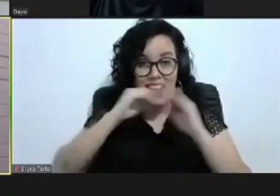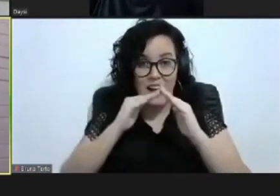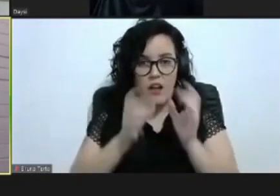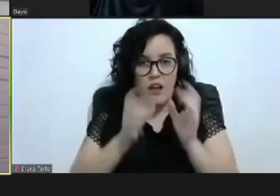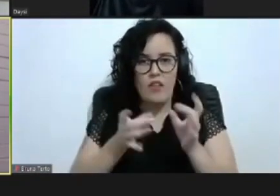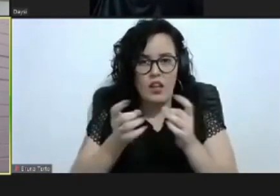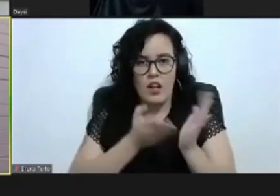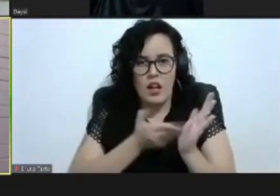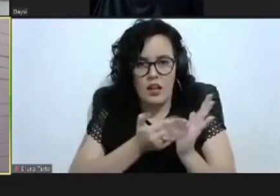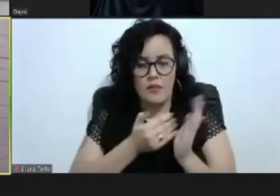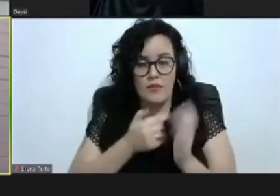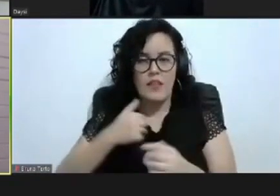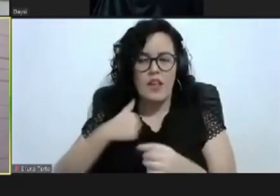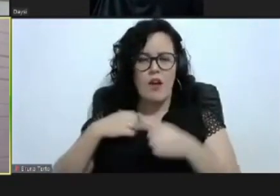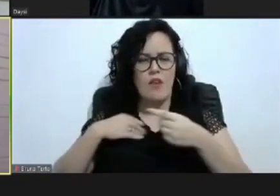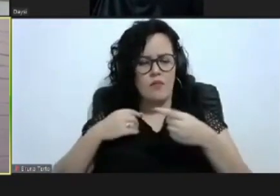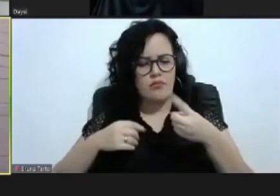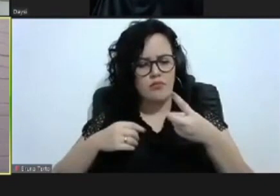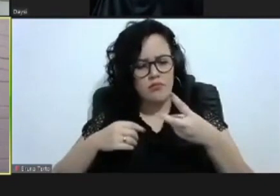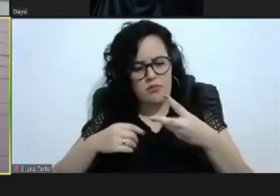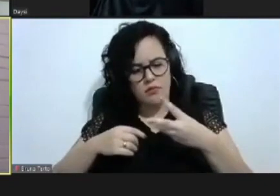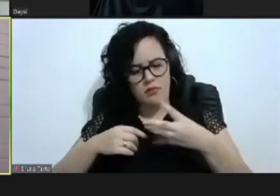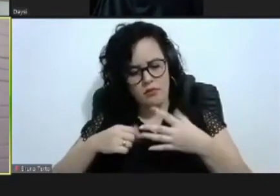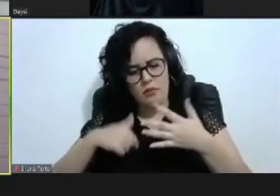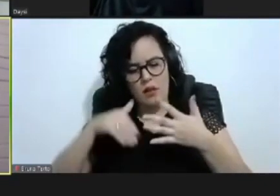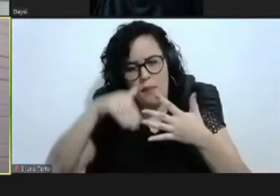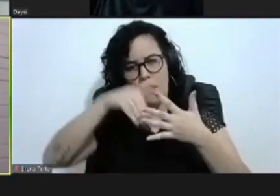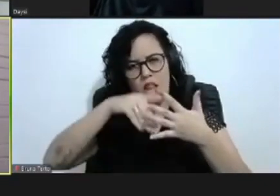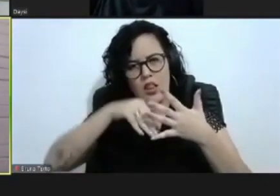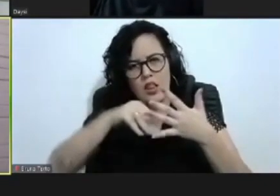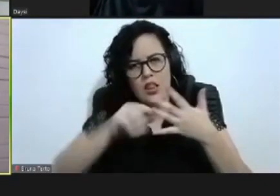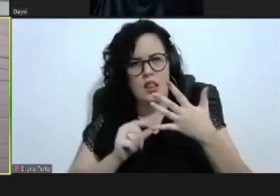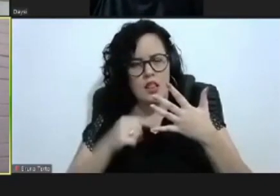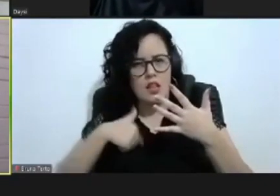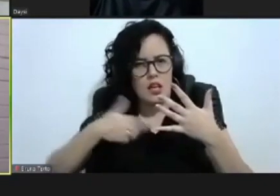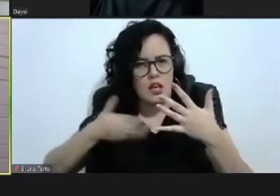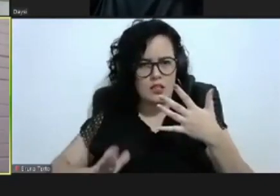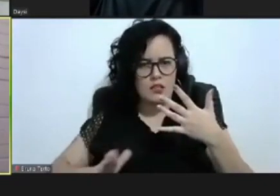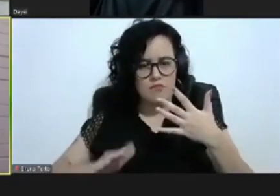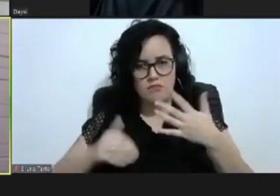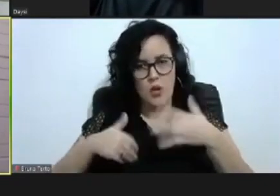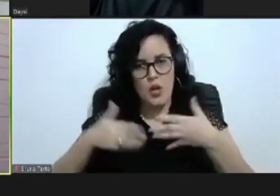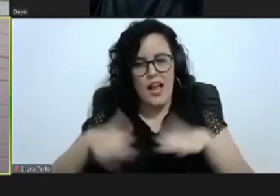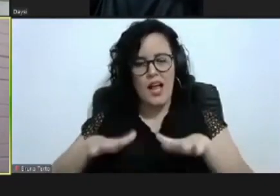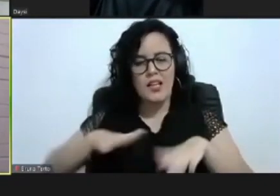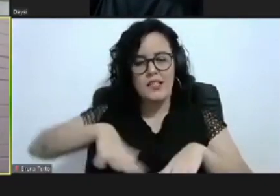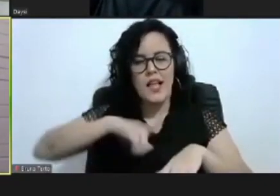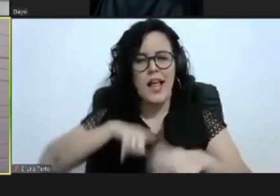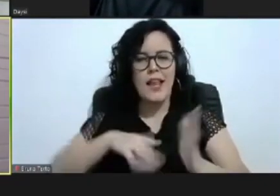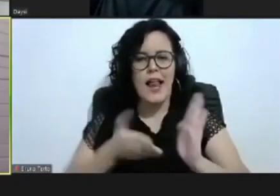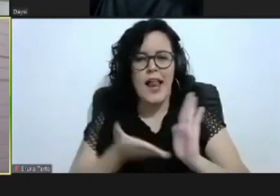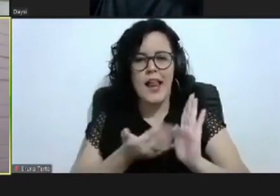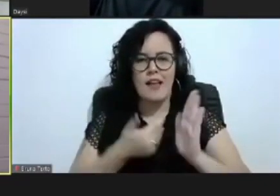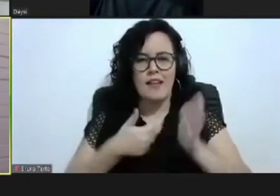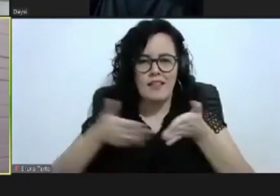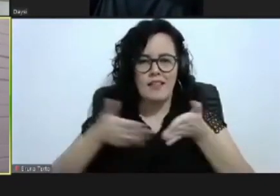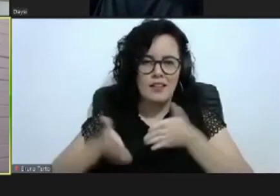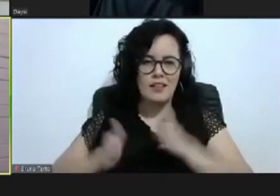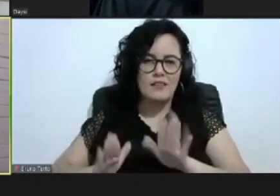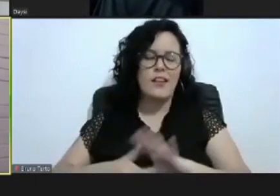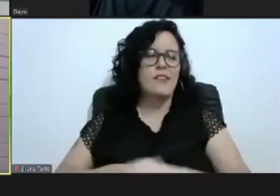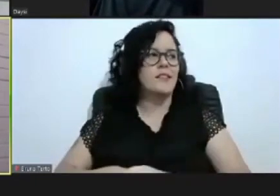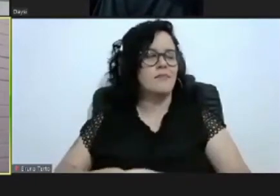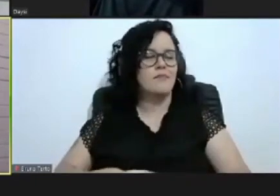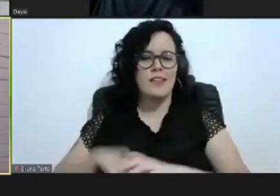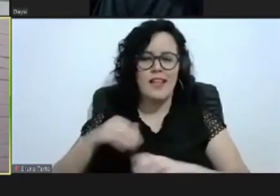a quinta filha, a mais nova de cinco filhos, e eu nasci por ali já, quer dizer, trombando em livros, livrando no escritório,